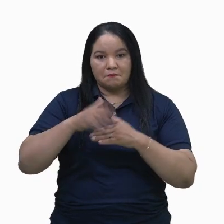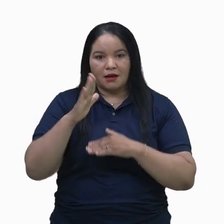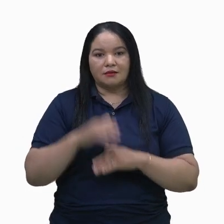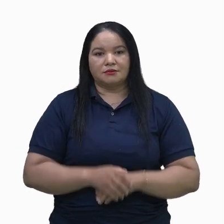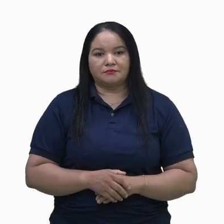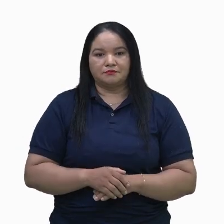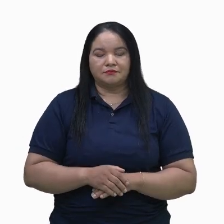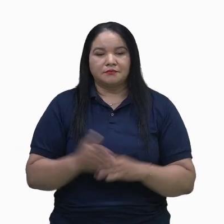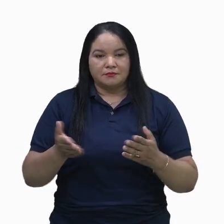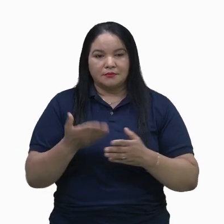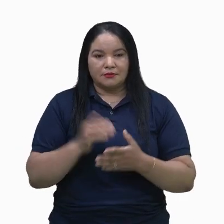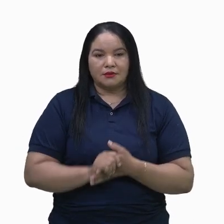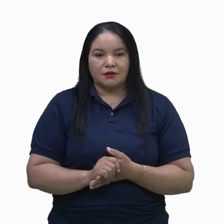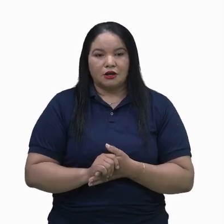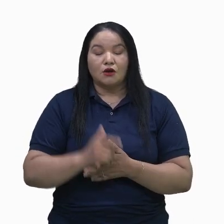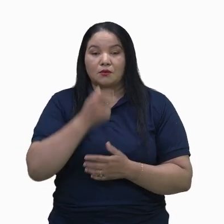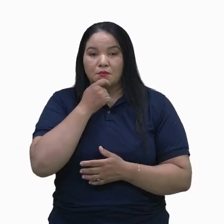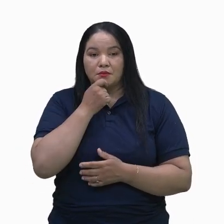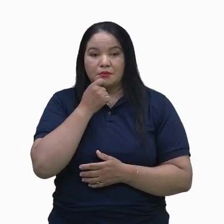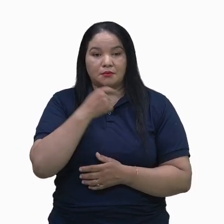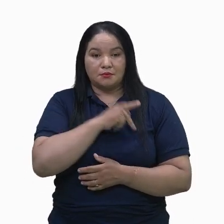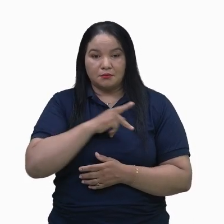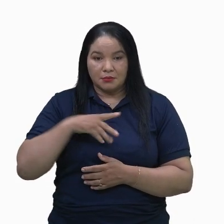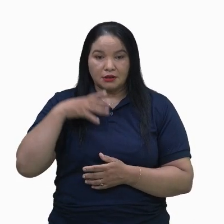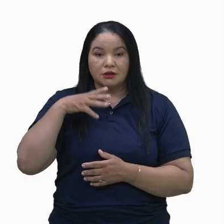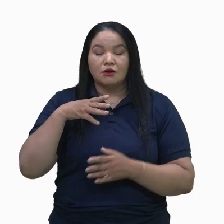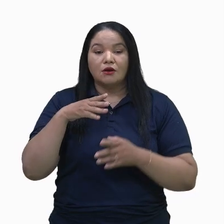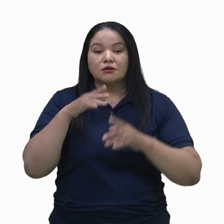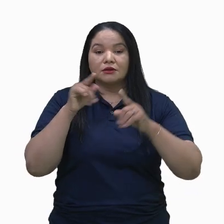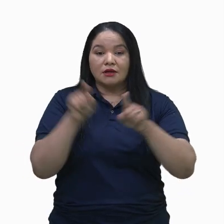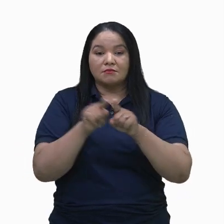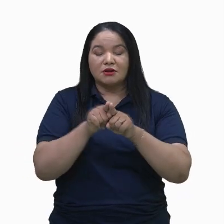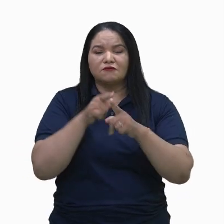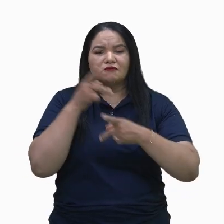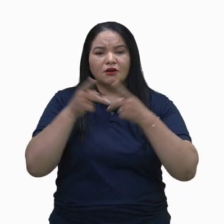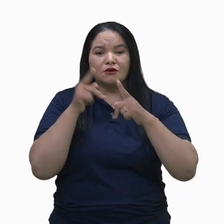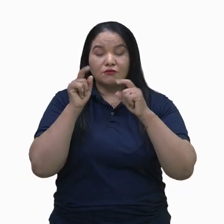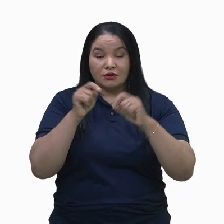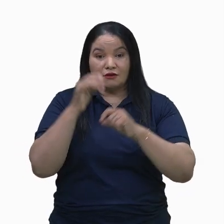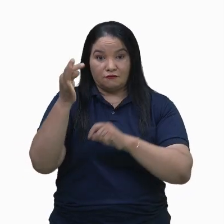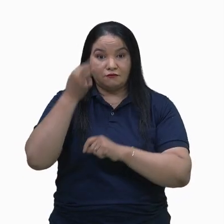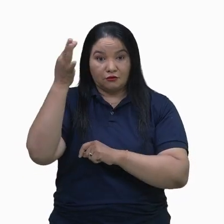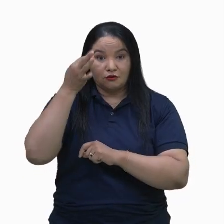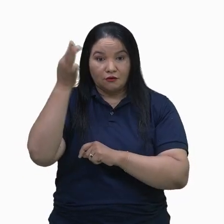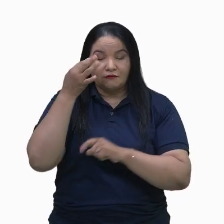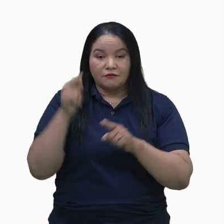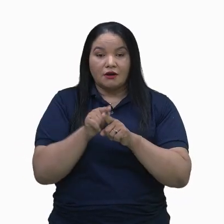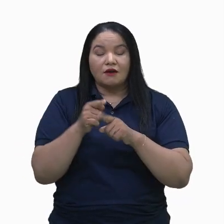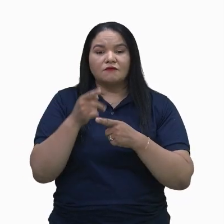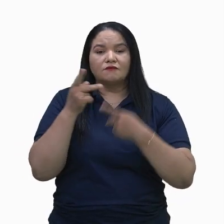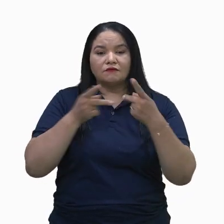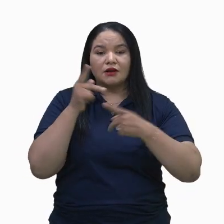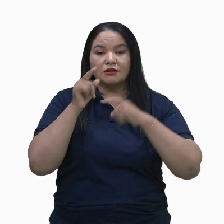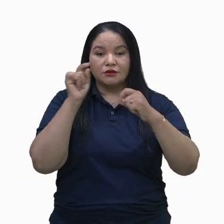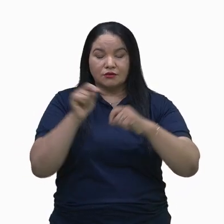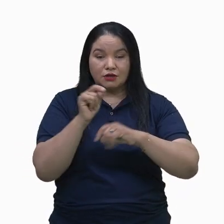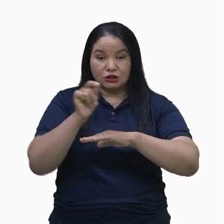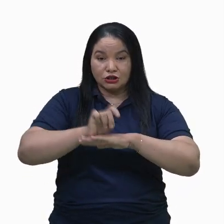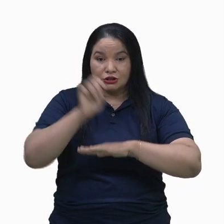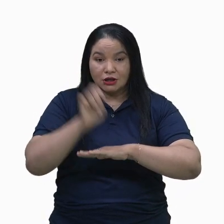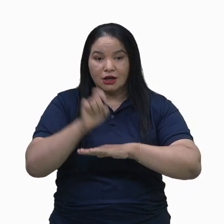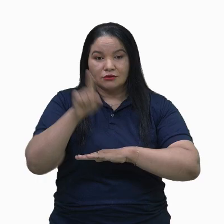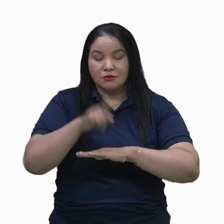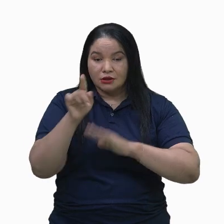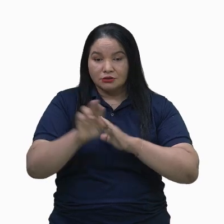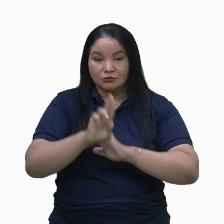para Platão, né, um filósofo clássico, né, do pensamento, ele olha o Estado como aquele que é